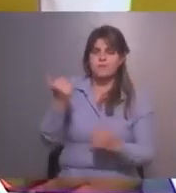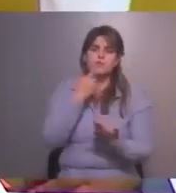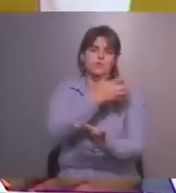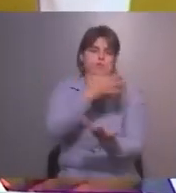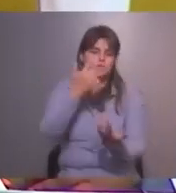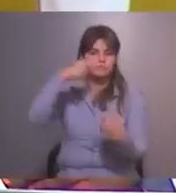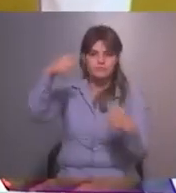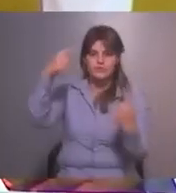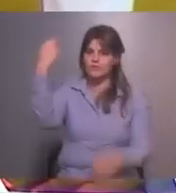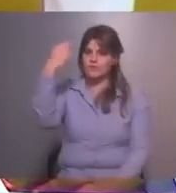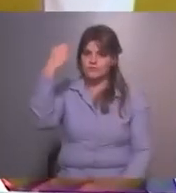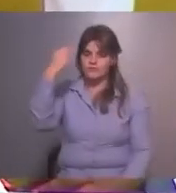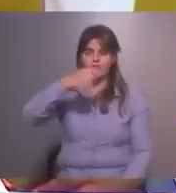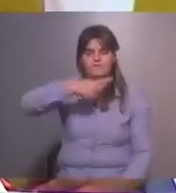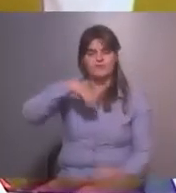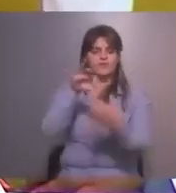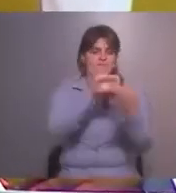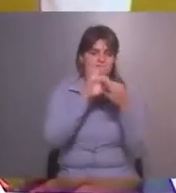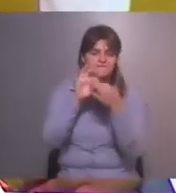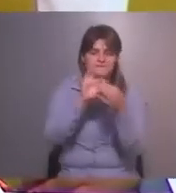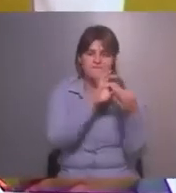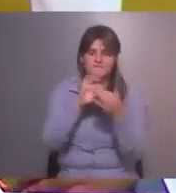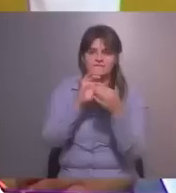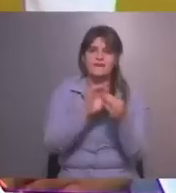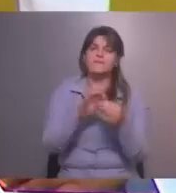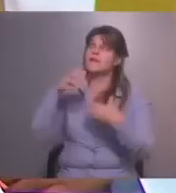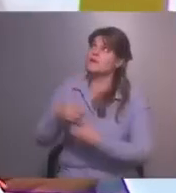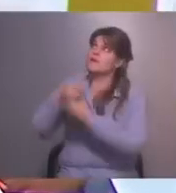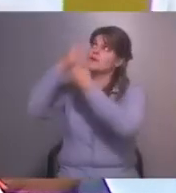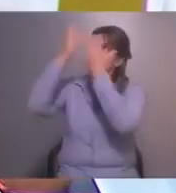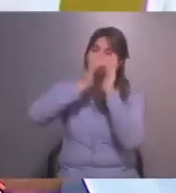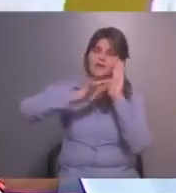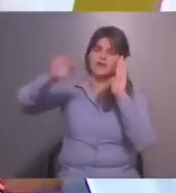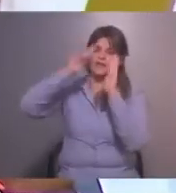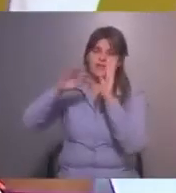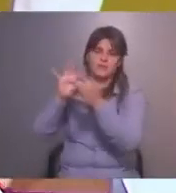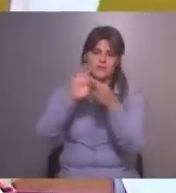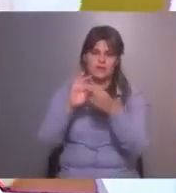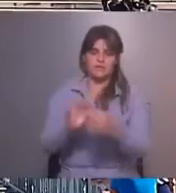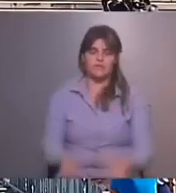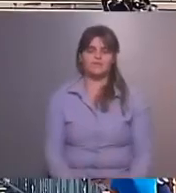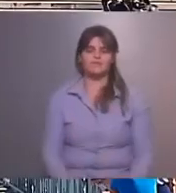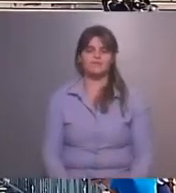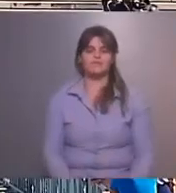coros celestes, proclamamos a vossa glória, cantando numa só voz.